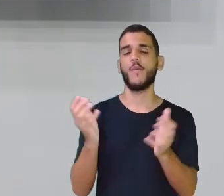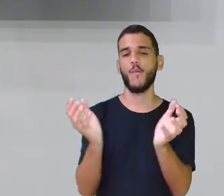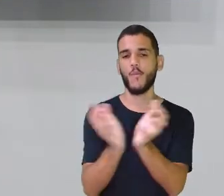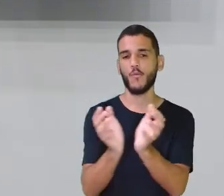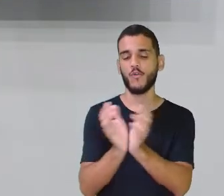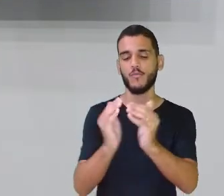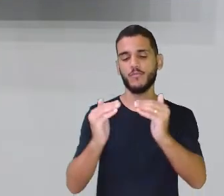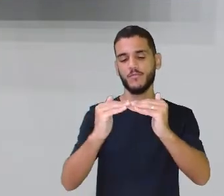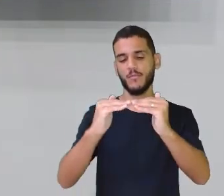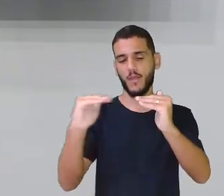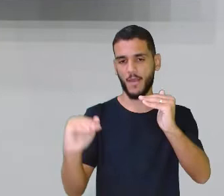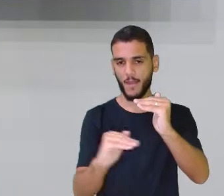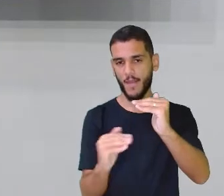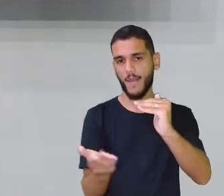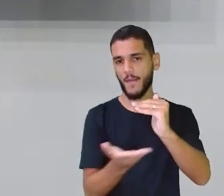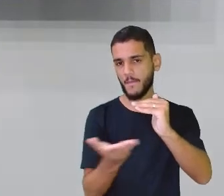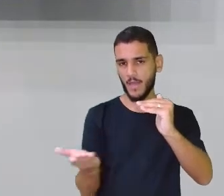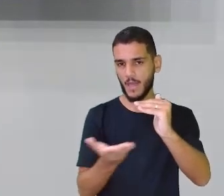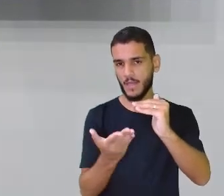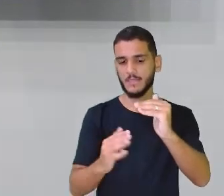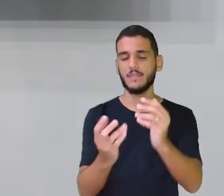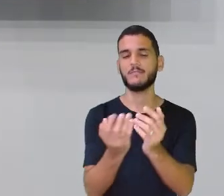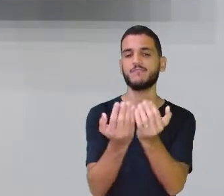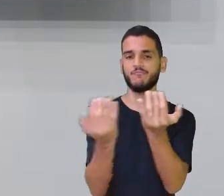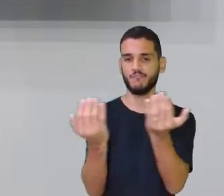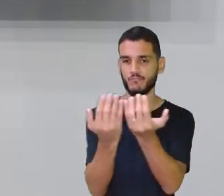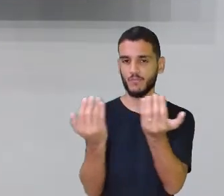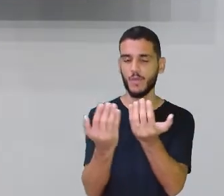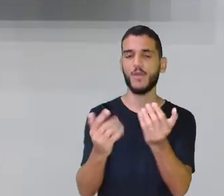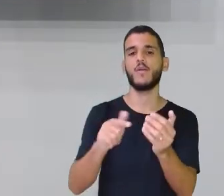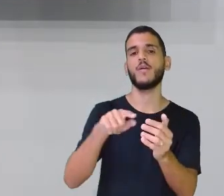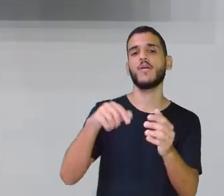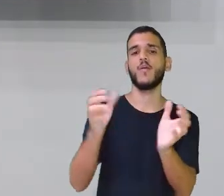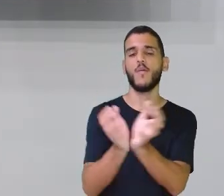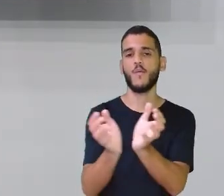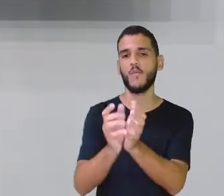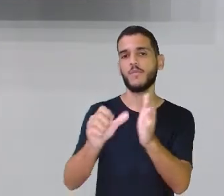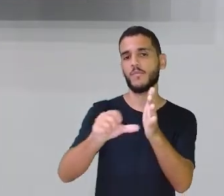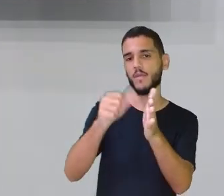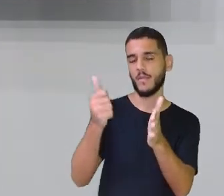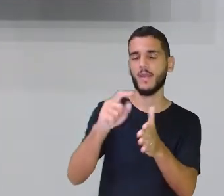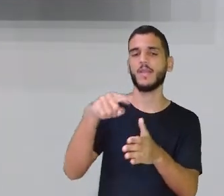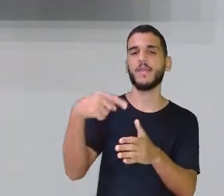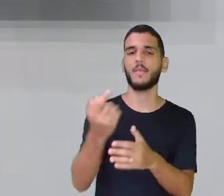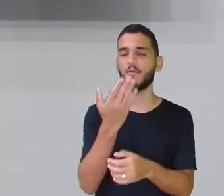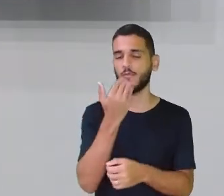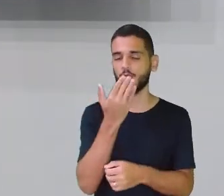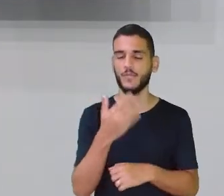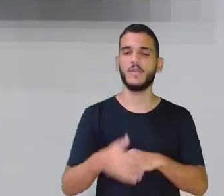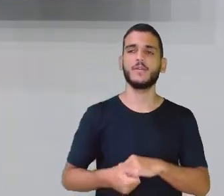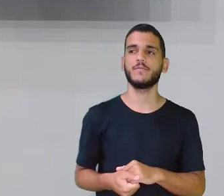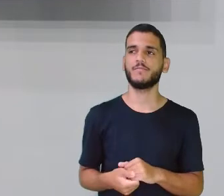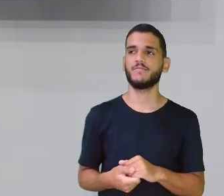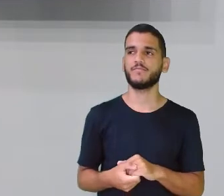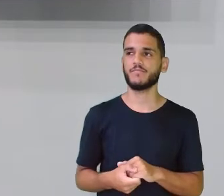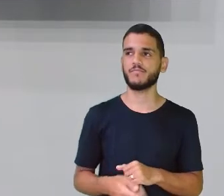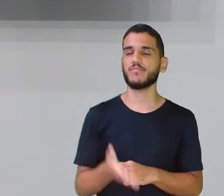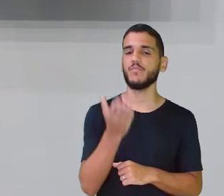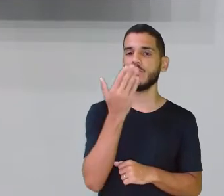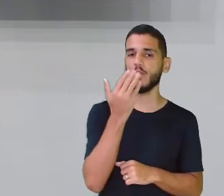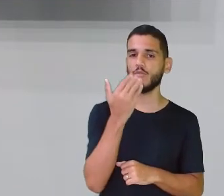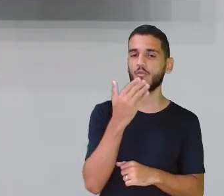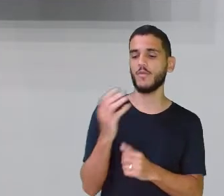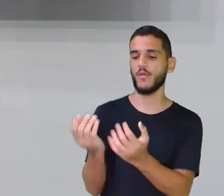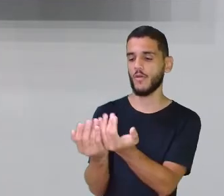primários, vem aqui os consumidores. E olha só, para fechar aqui, ó, para vocês entenderem melhor. Os consumidores